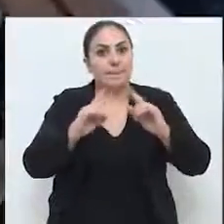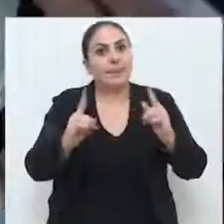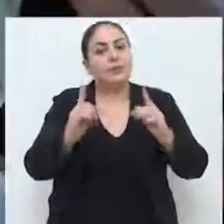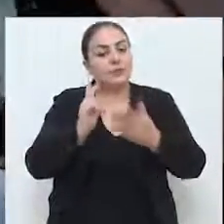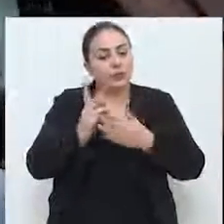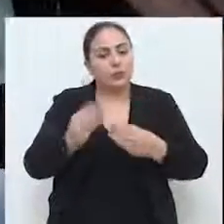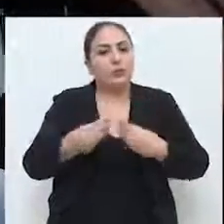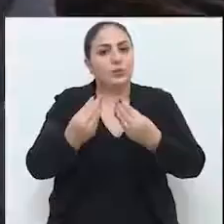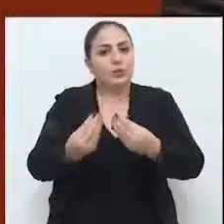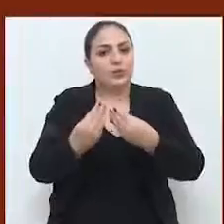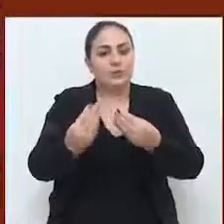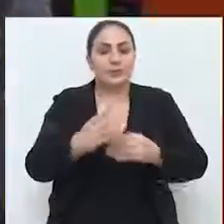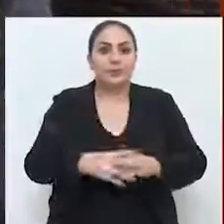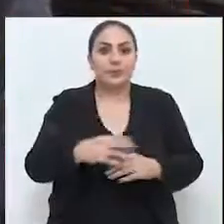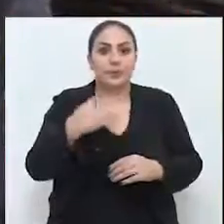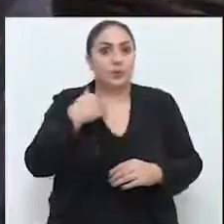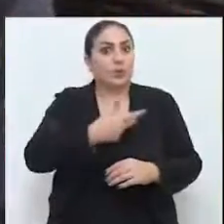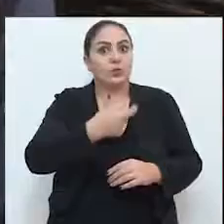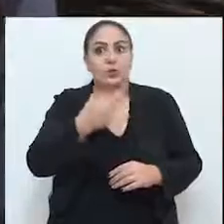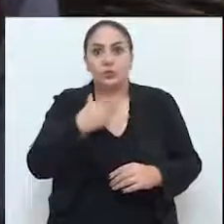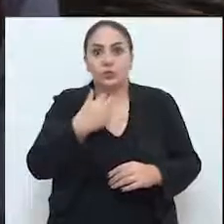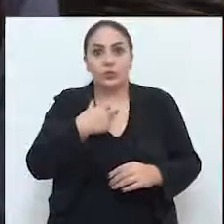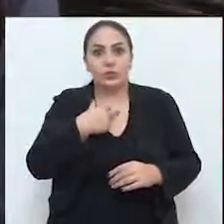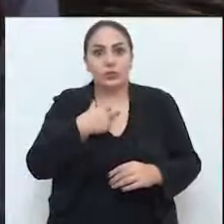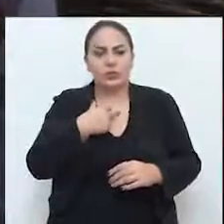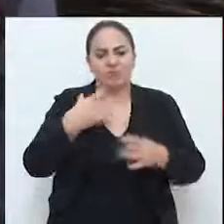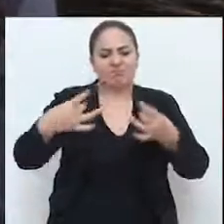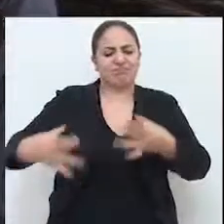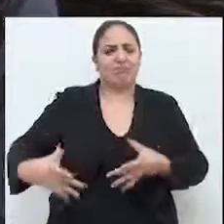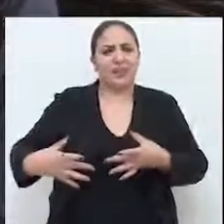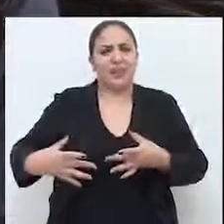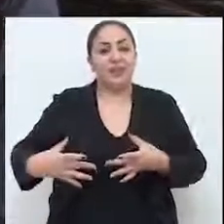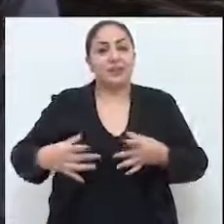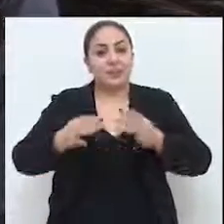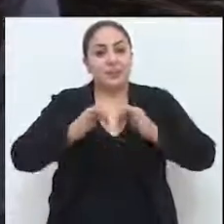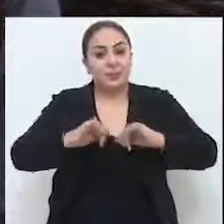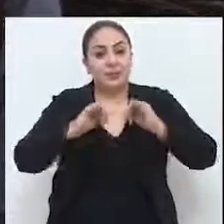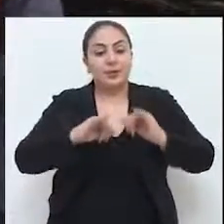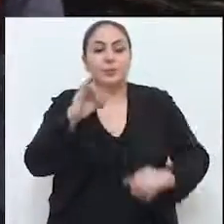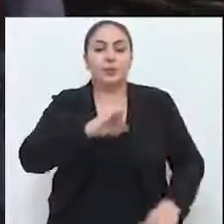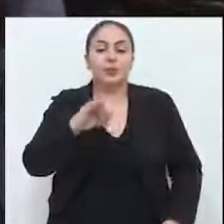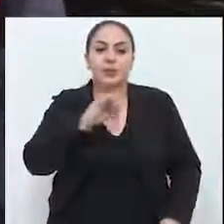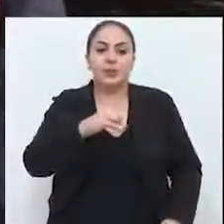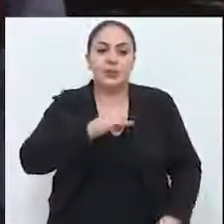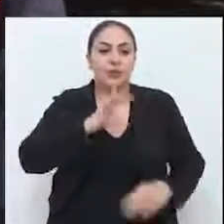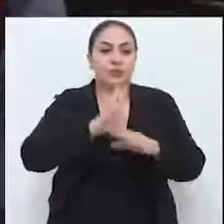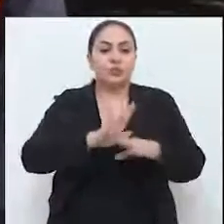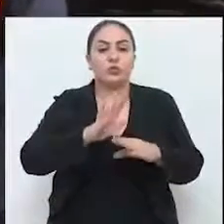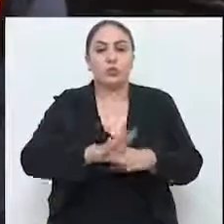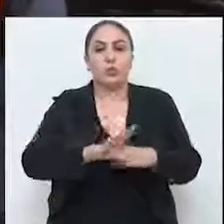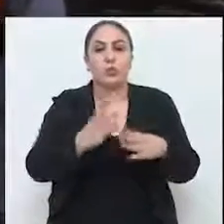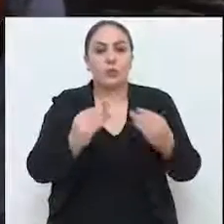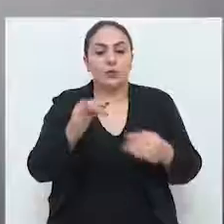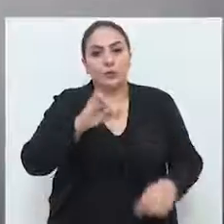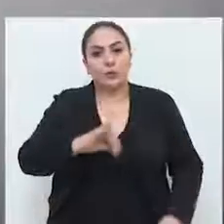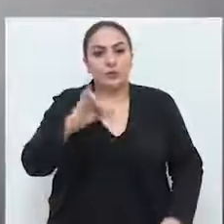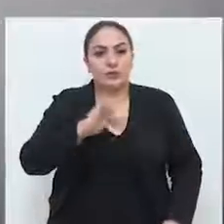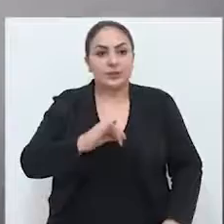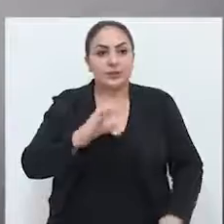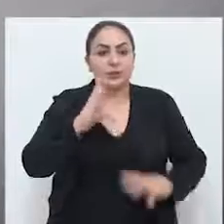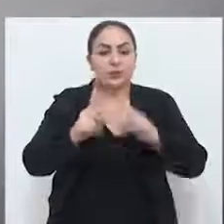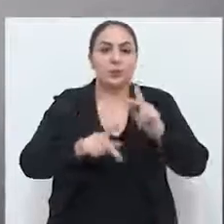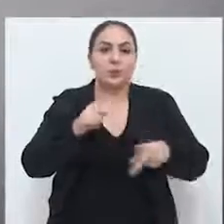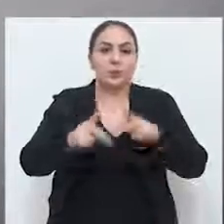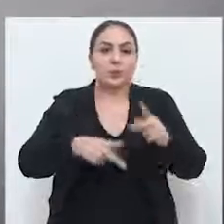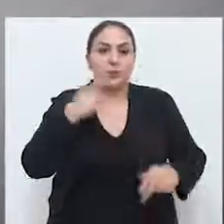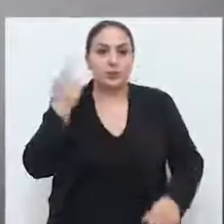não as doações. Não poderíamos deixar de fazer essa campanha tão importante, que leva uma ajuda muito substancial